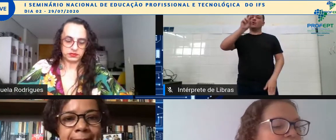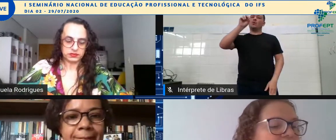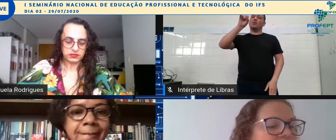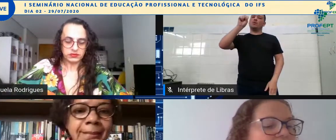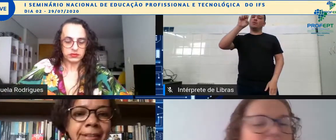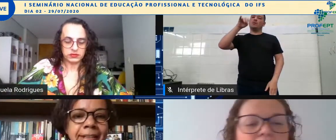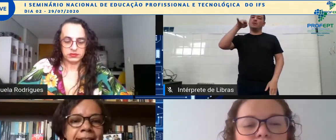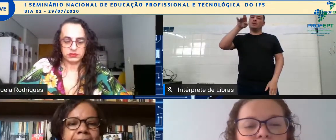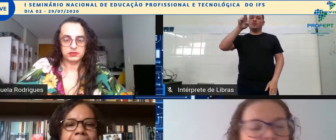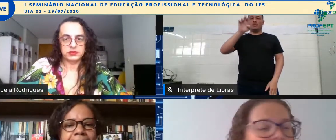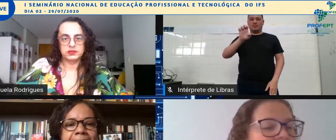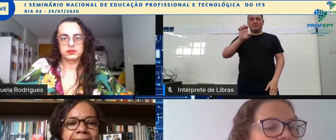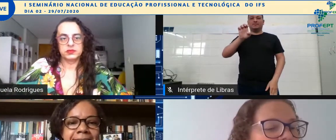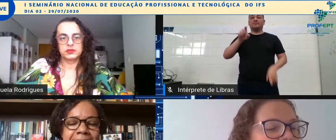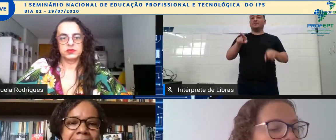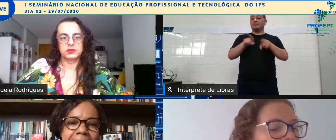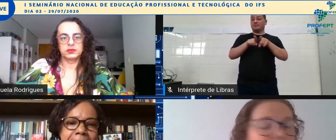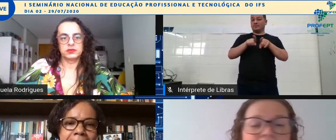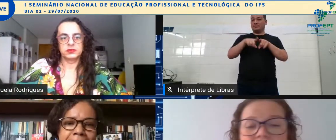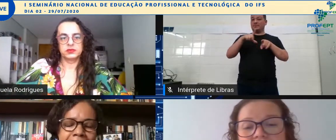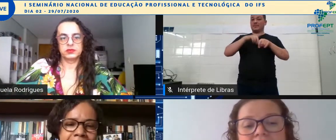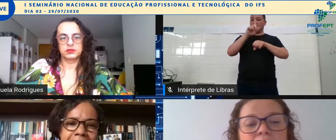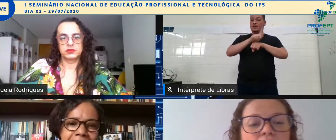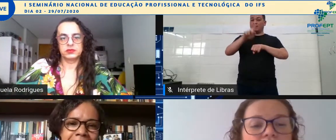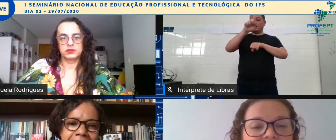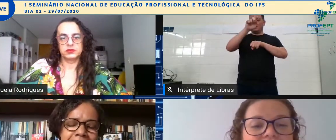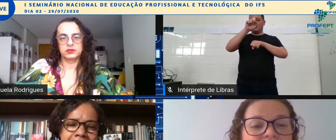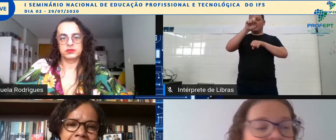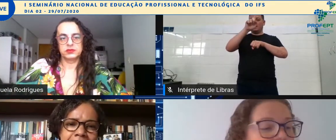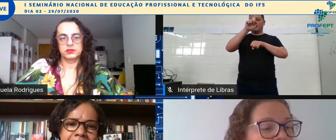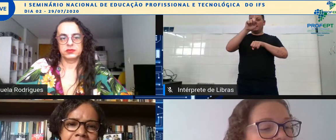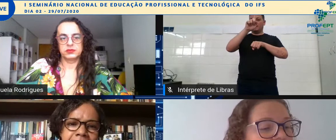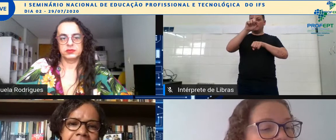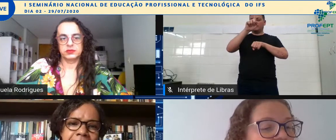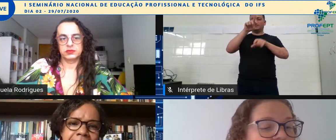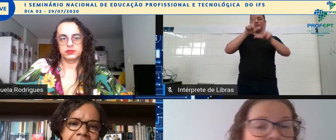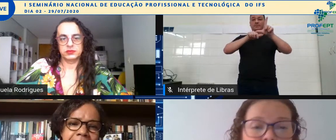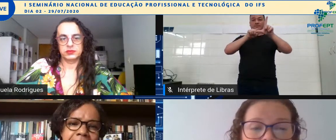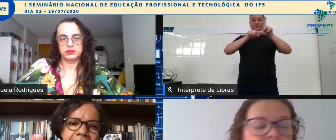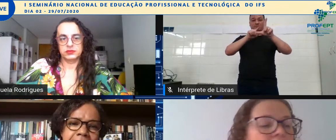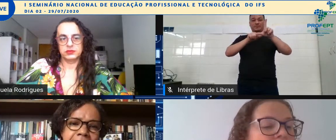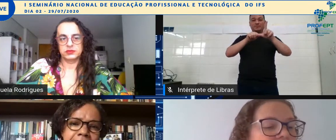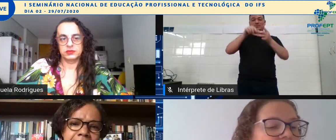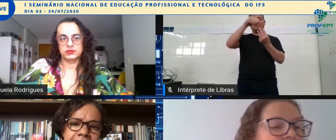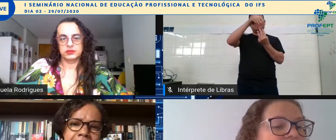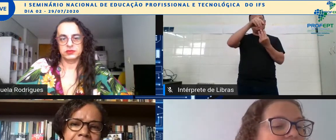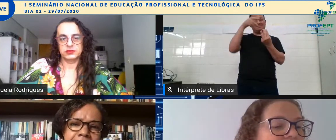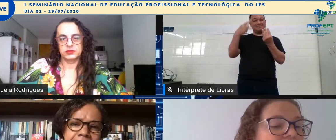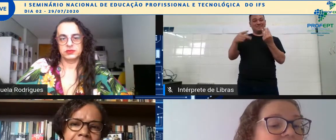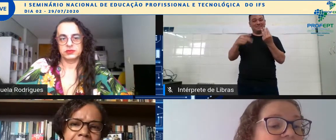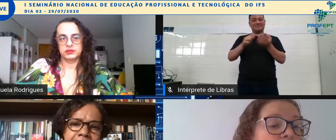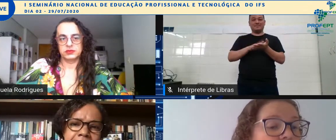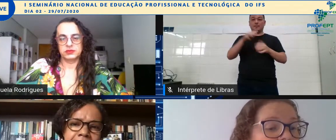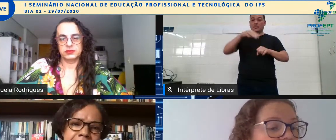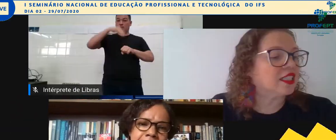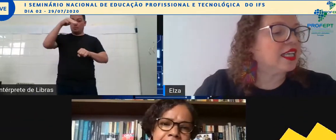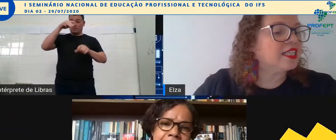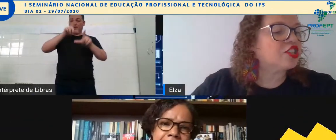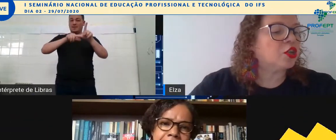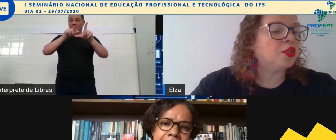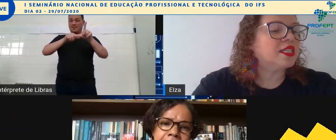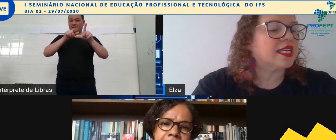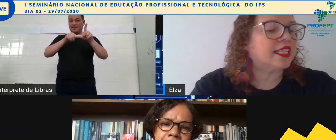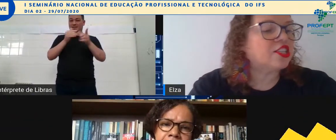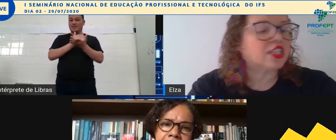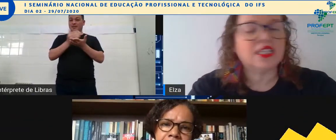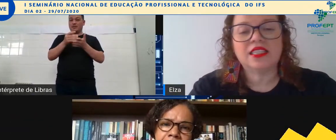da Silva, que possui graduação em Letras pela Universidade Federal de Sergipe, mestrado em Letras e Linguística na